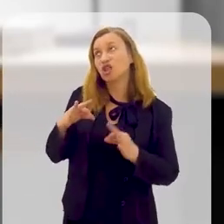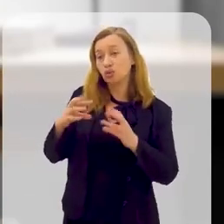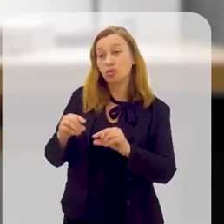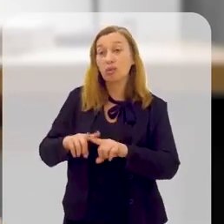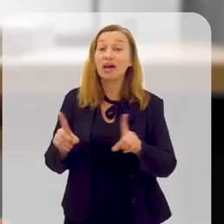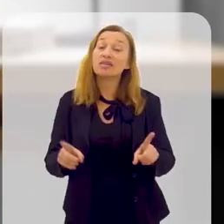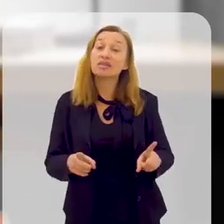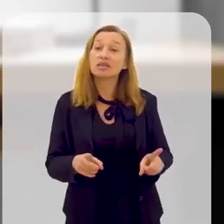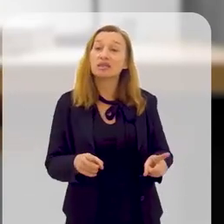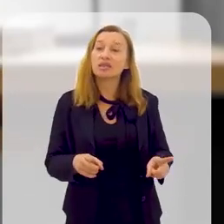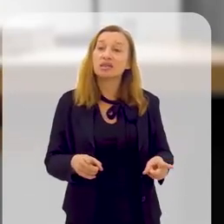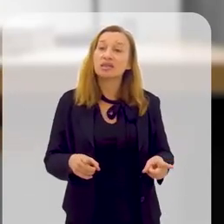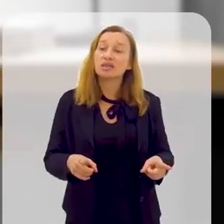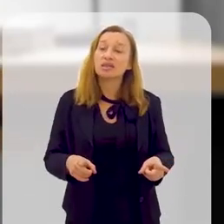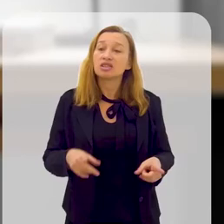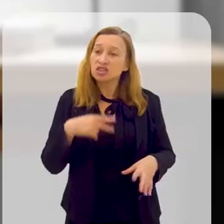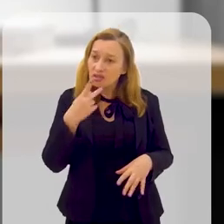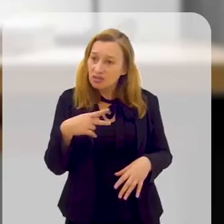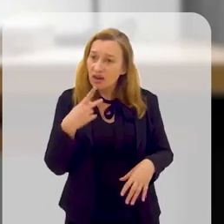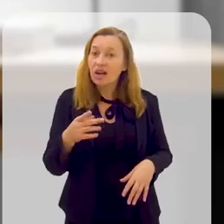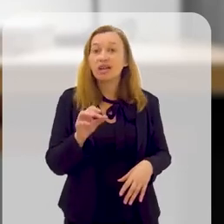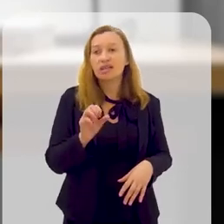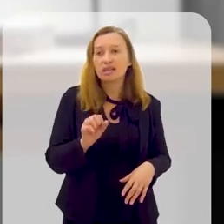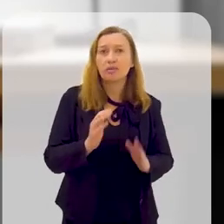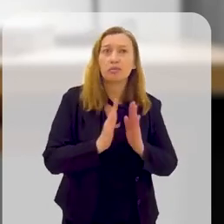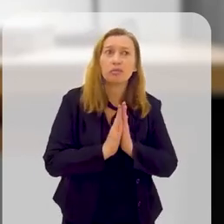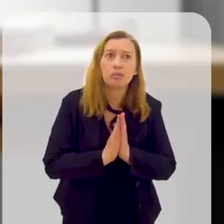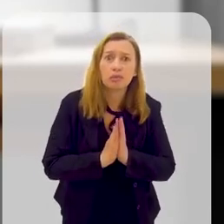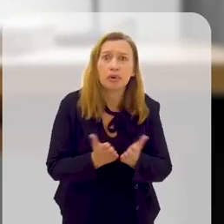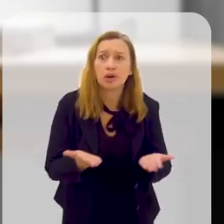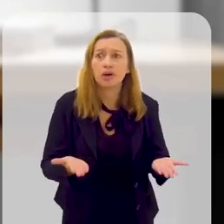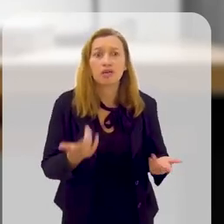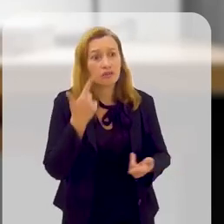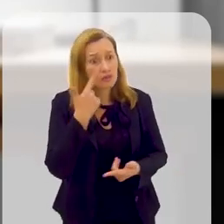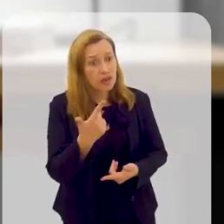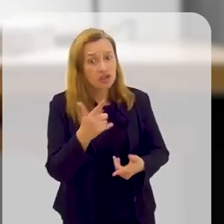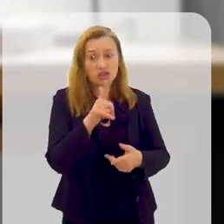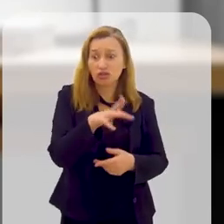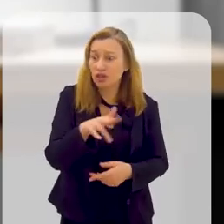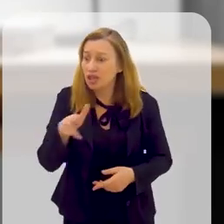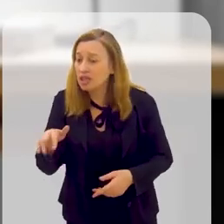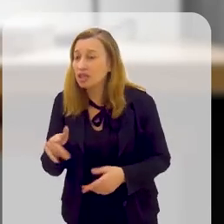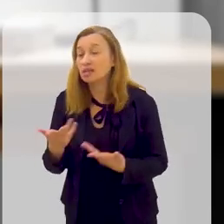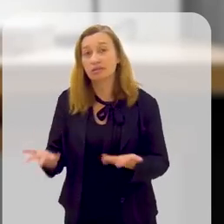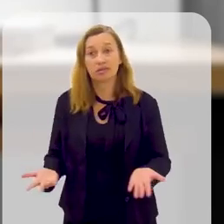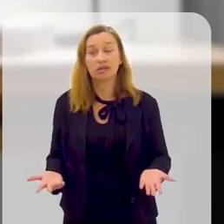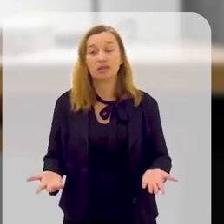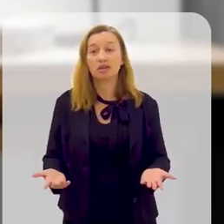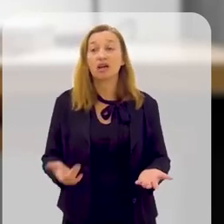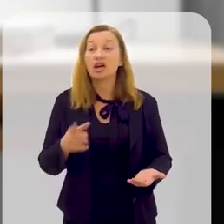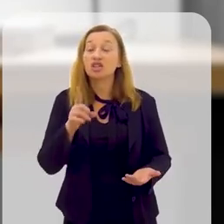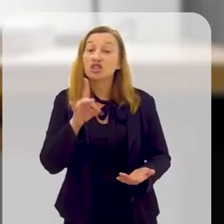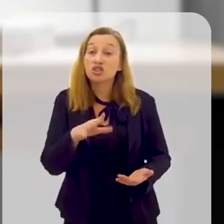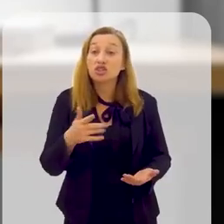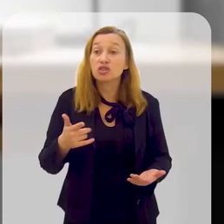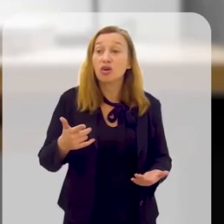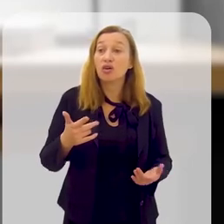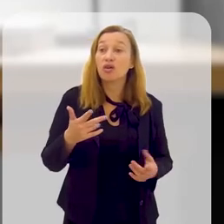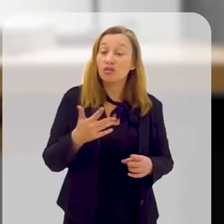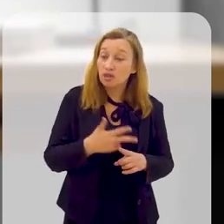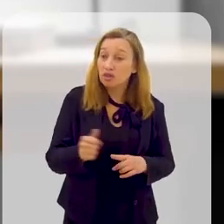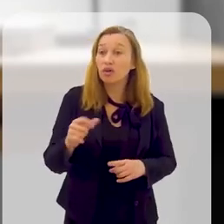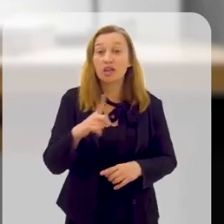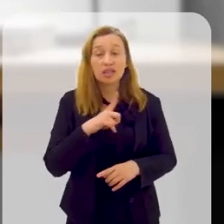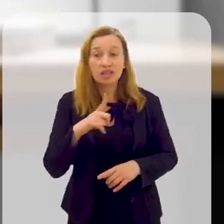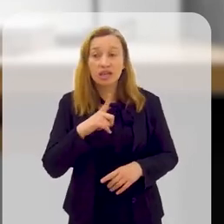não dizer em todas as vezes que a gente fala sempre Gente pelo amor de Deus olha as diferenças gente você vai a gente